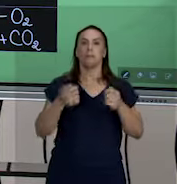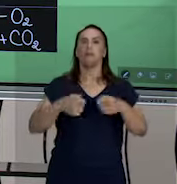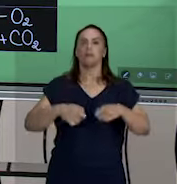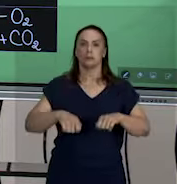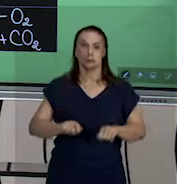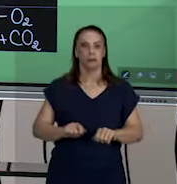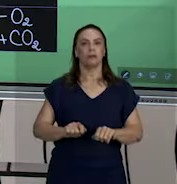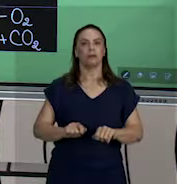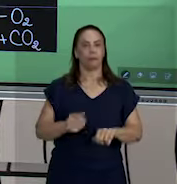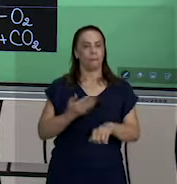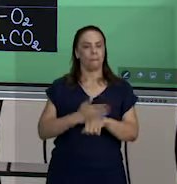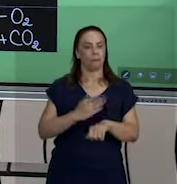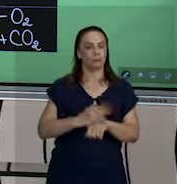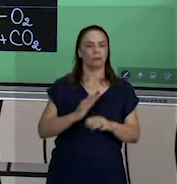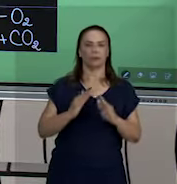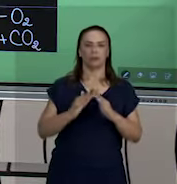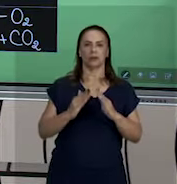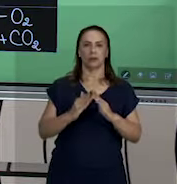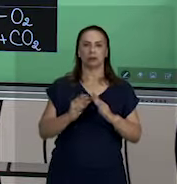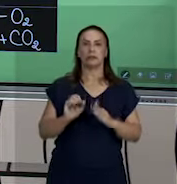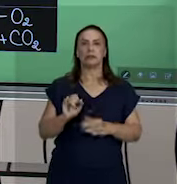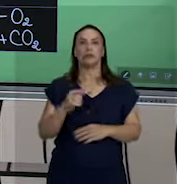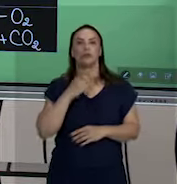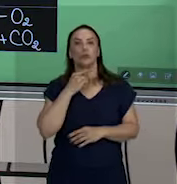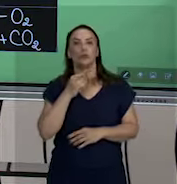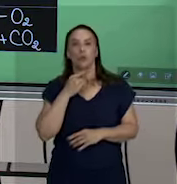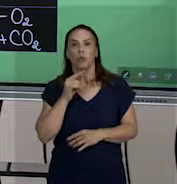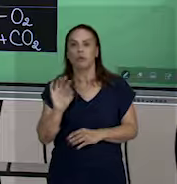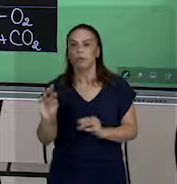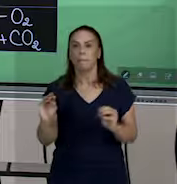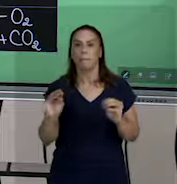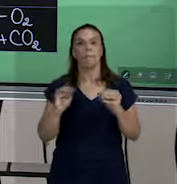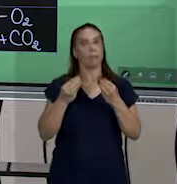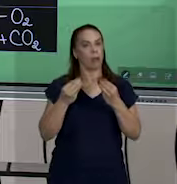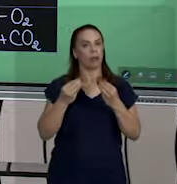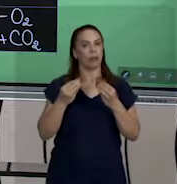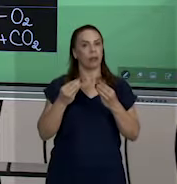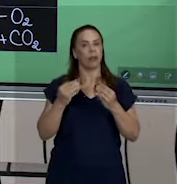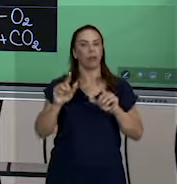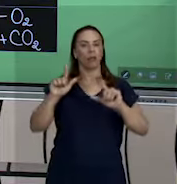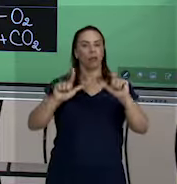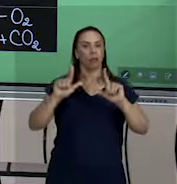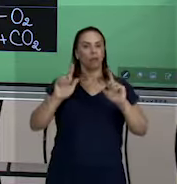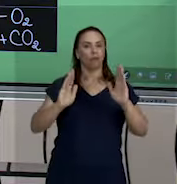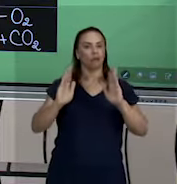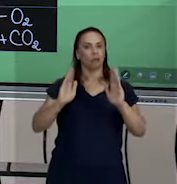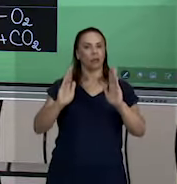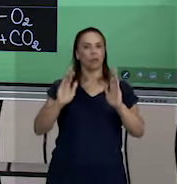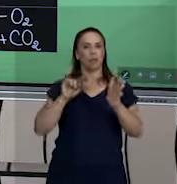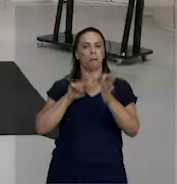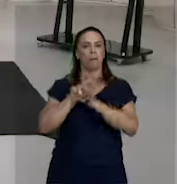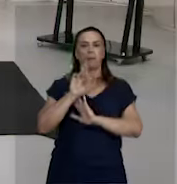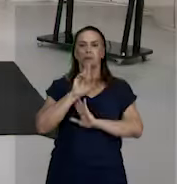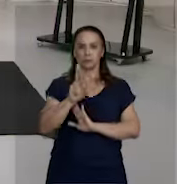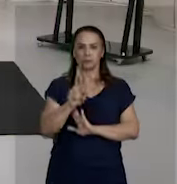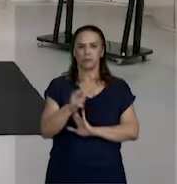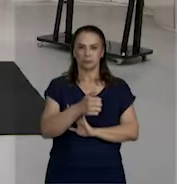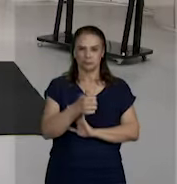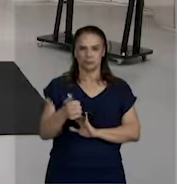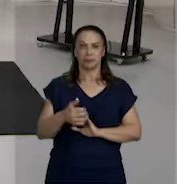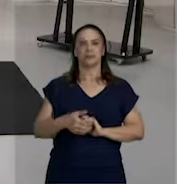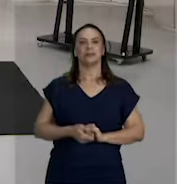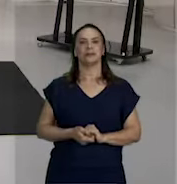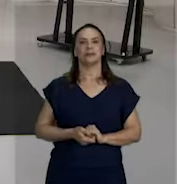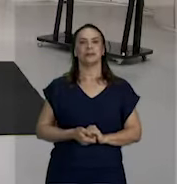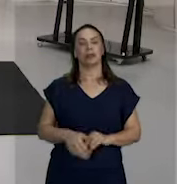vontade. E se ficar alguma dúvida com relação a essa aula, mande pra gente no nosso Tira Dúvidas, que nós estaremos aqui para poder responder. Espero que vocês